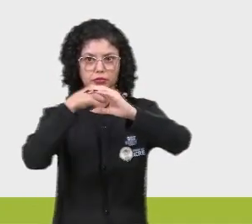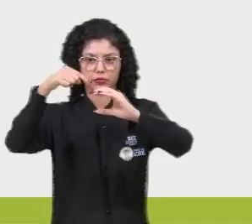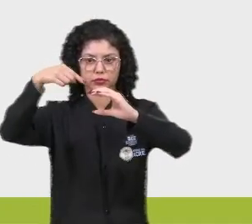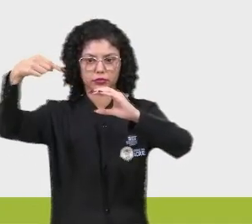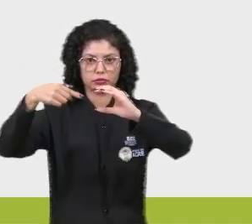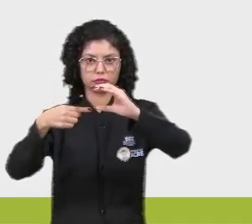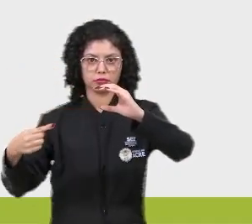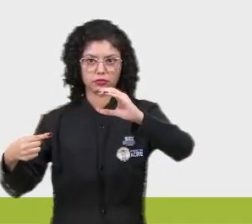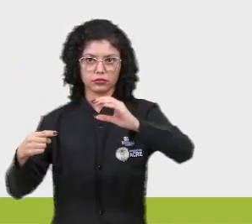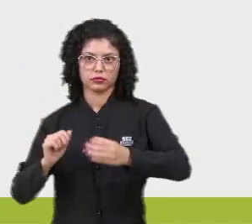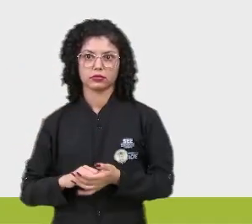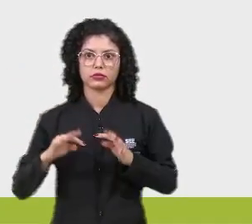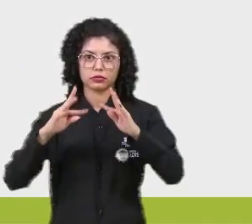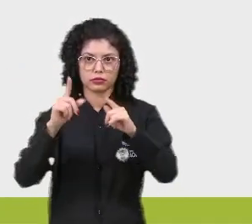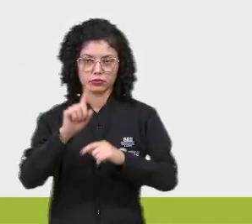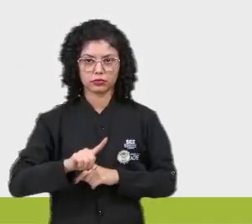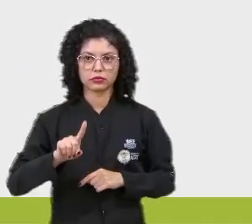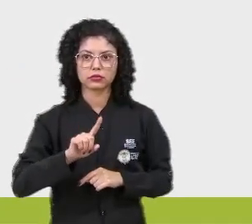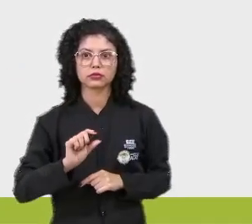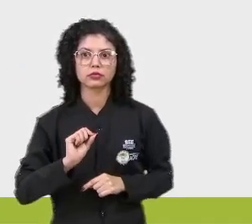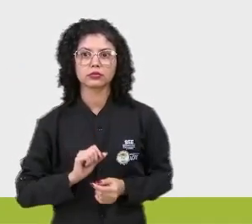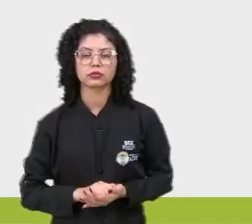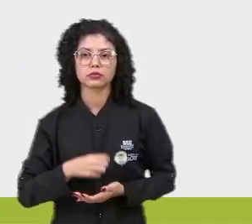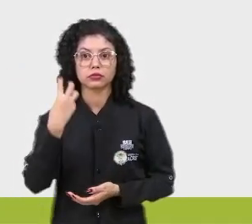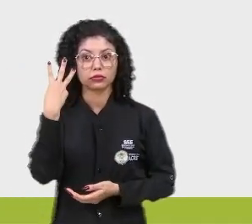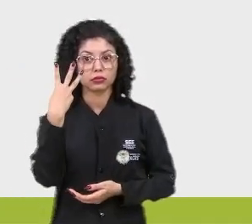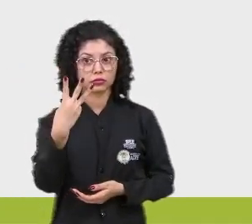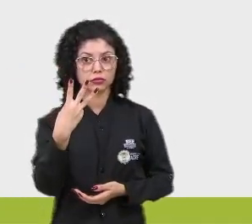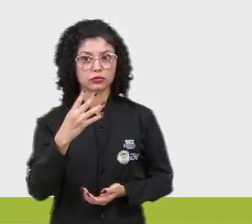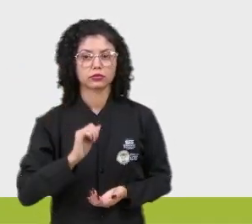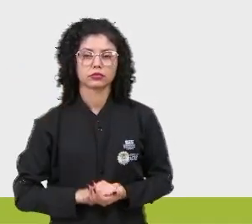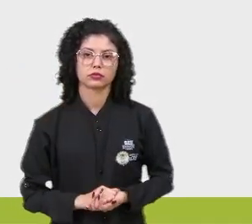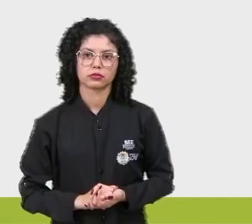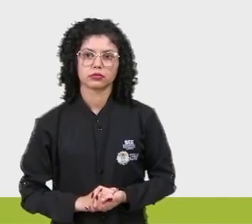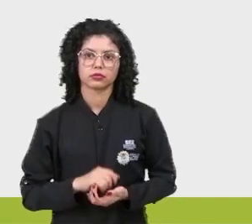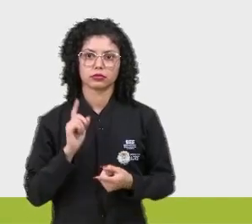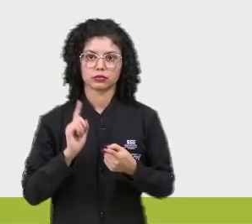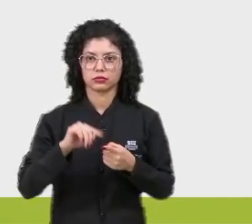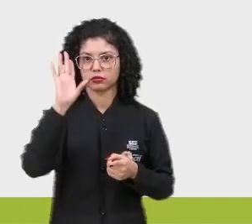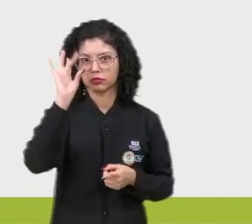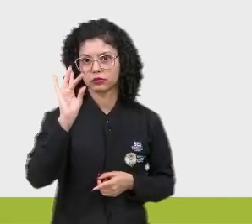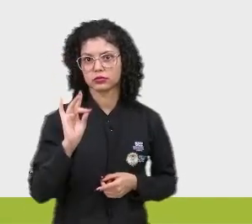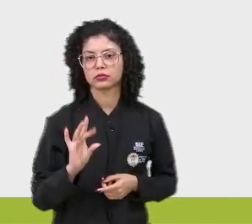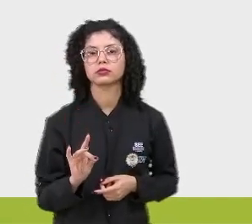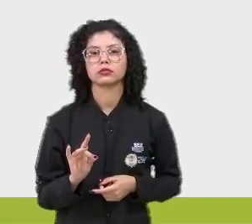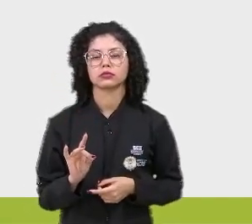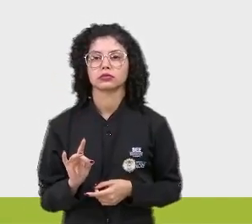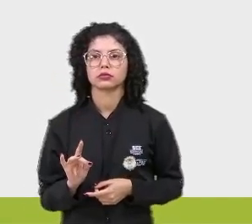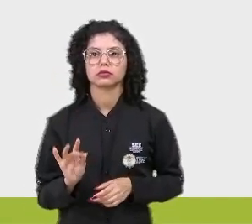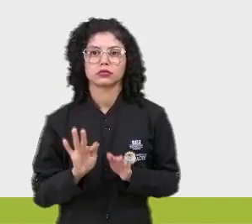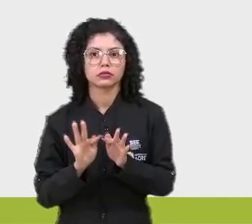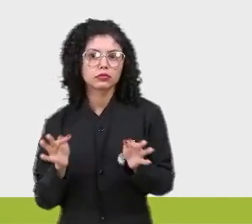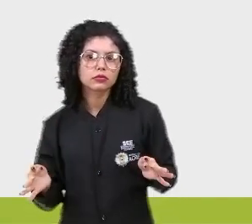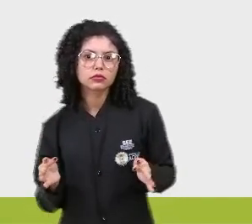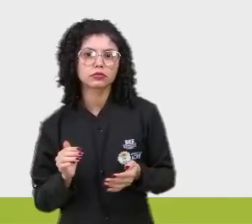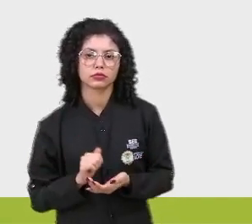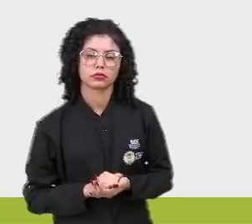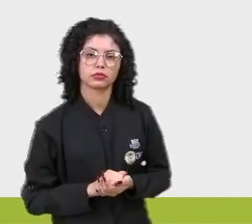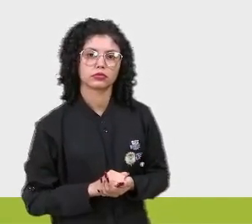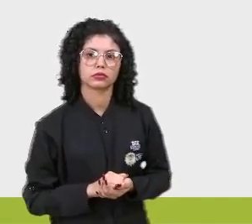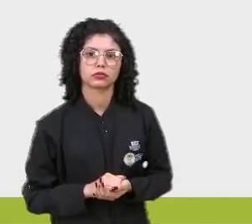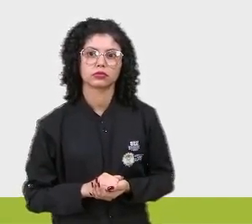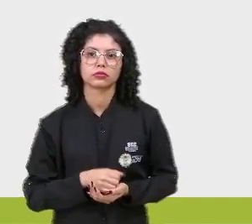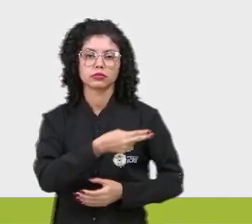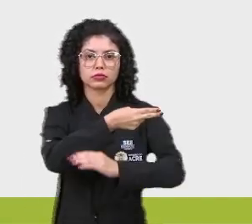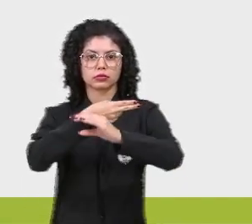ligação, eu tenho um total de 3 ligações sigmas, porque cada ligação simples é sigma, e